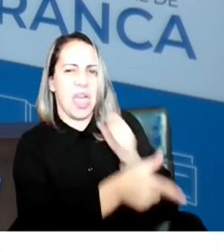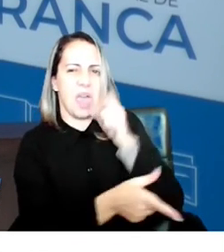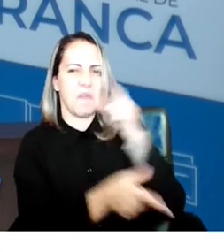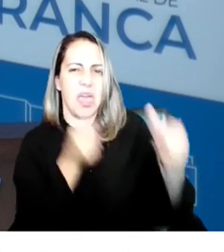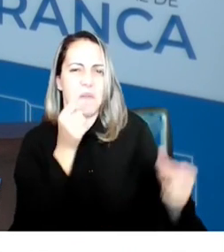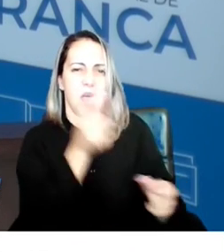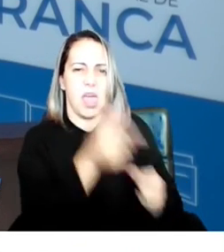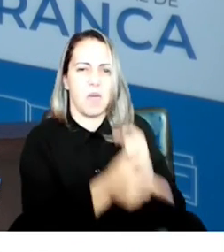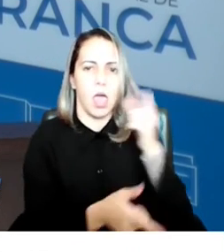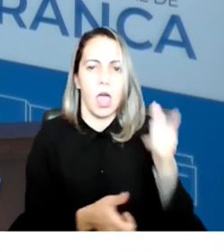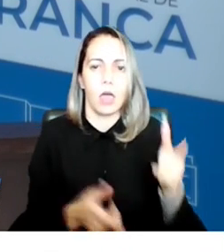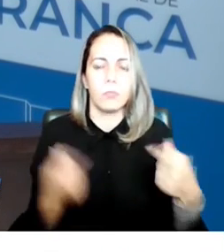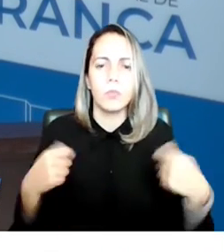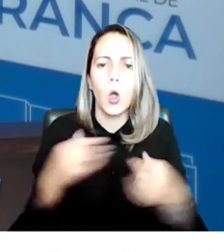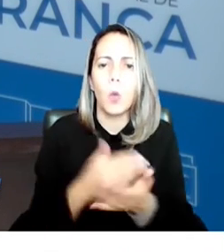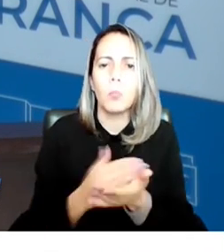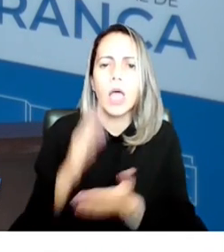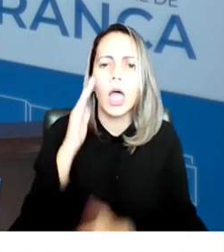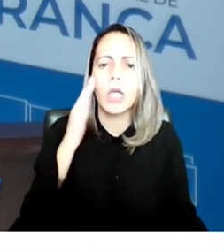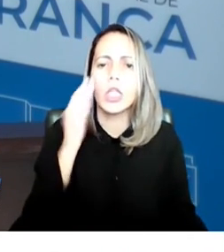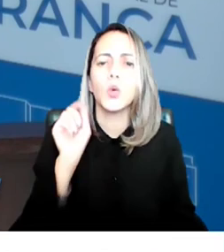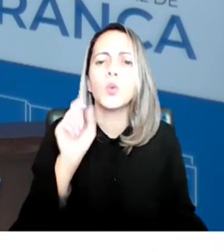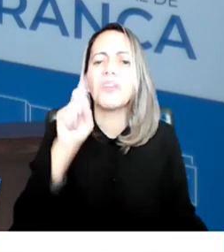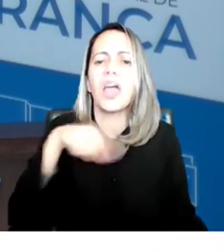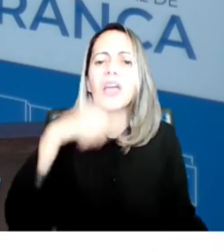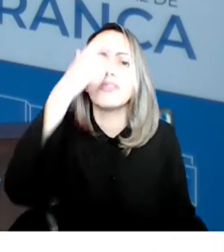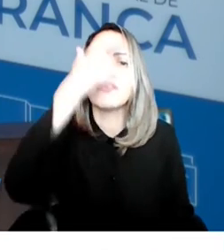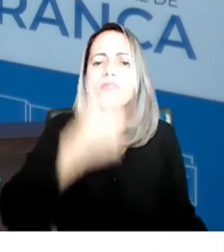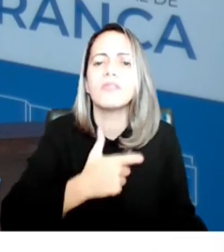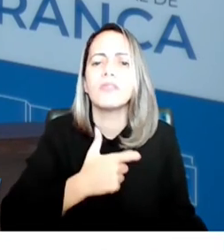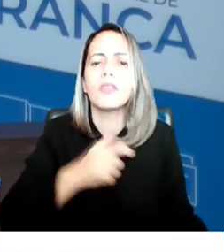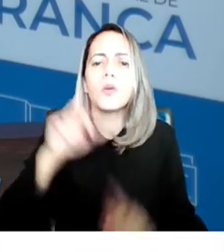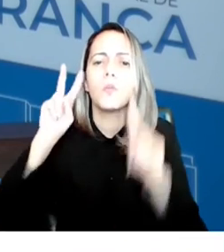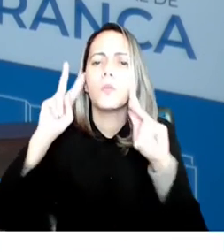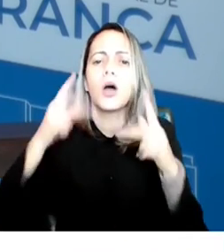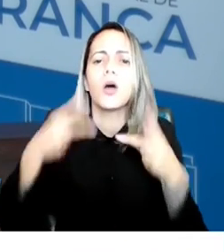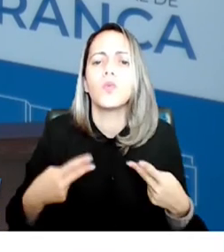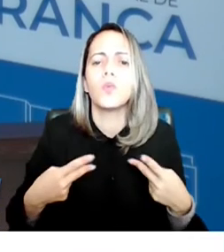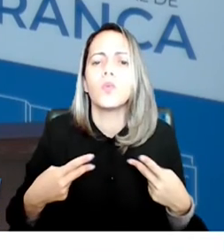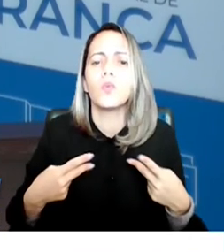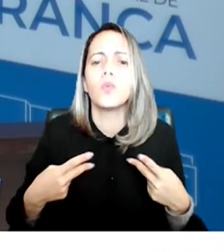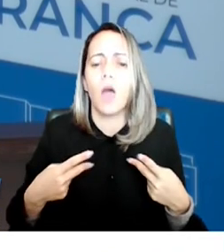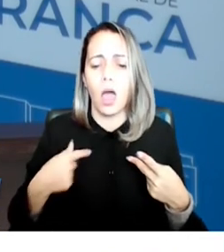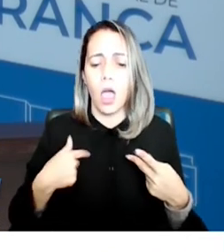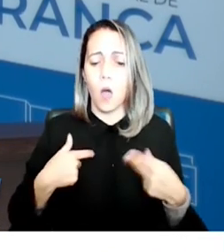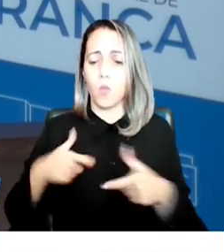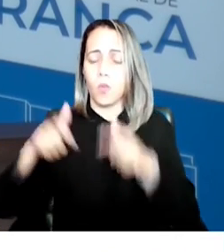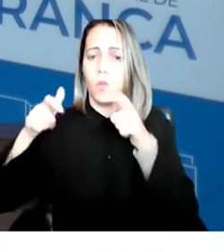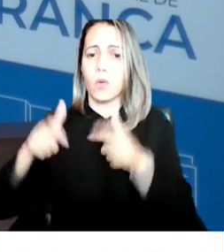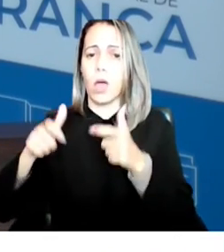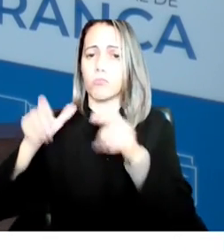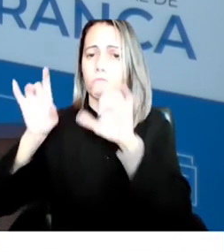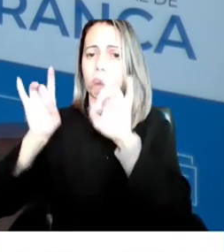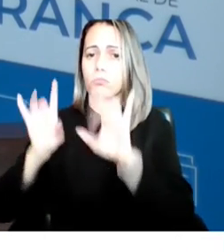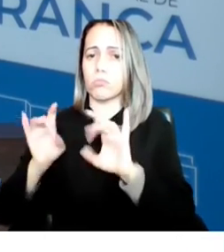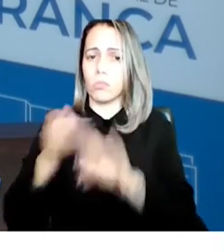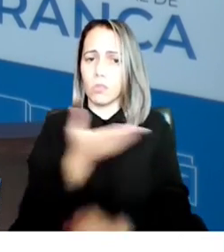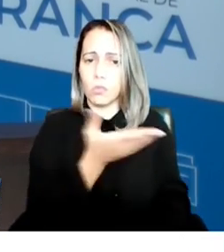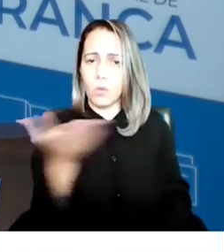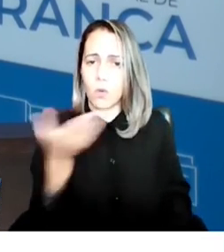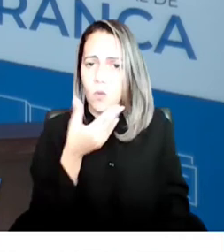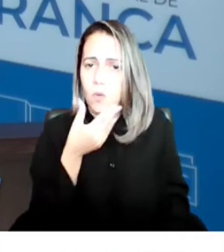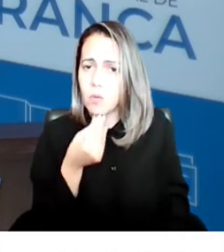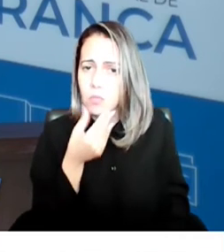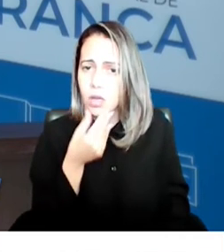que é ser humano e o que é estar no lugar de privilégio de vocês, quanto senhores homens, ou nós,